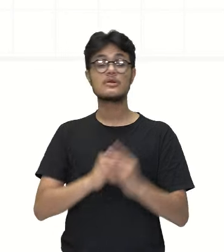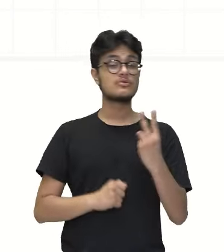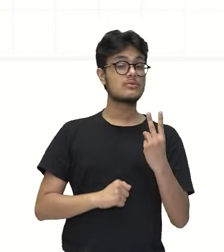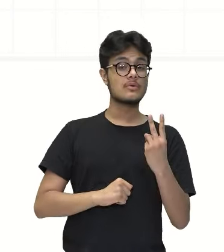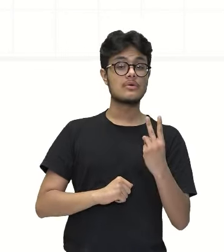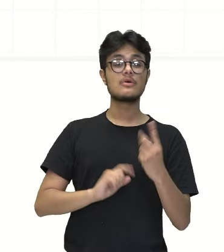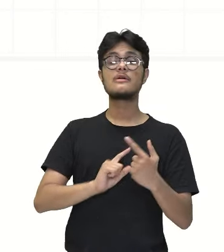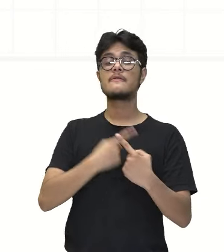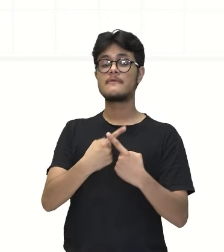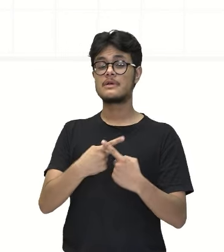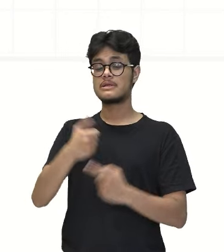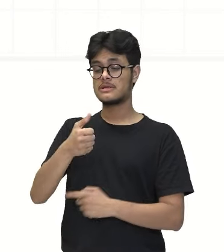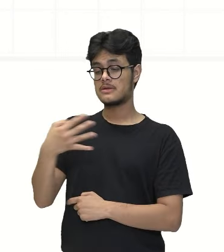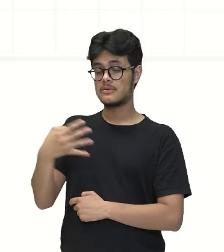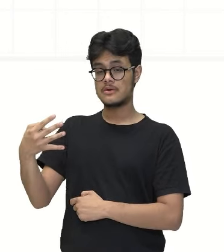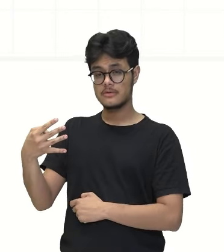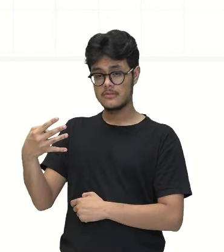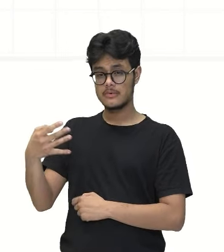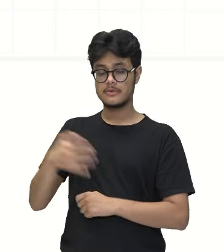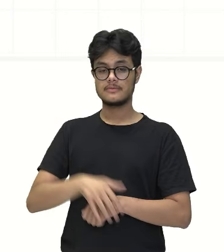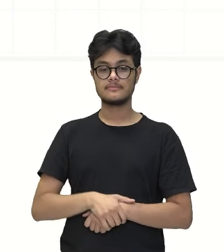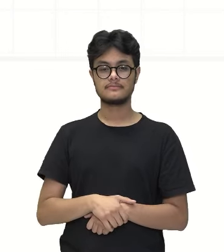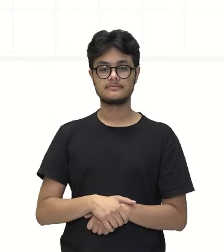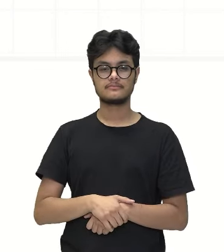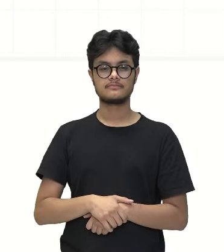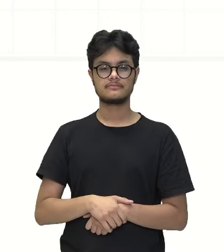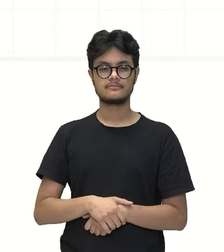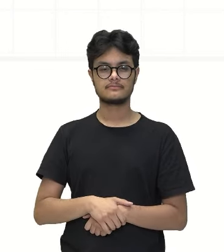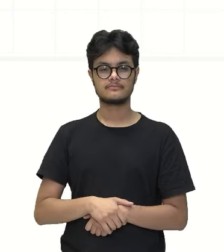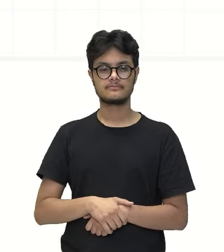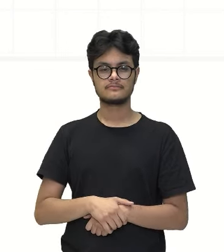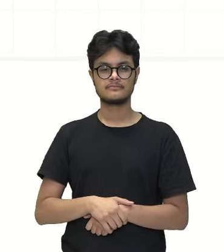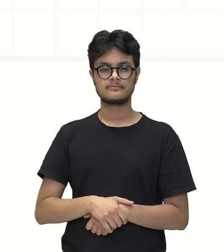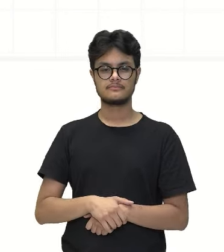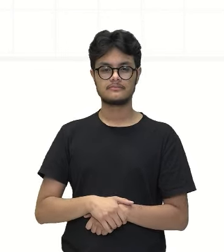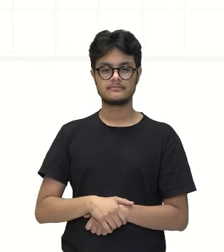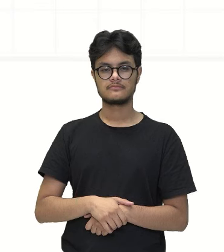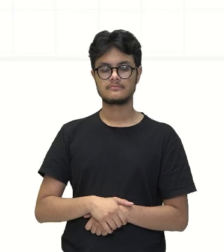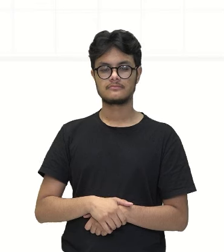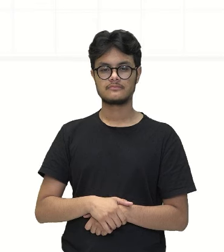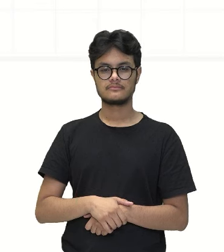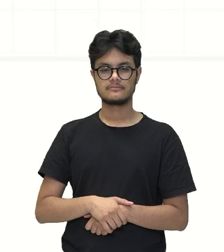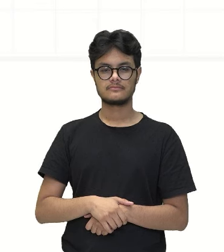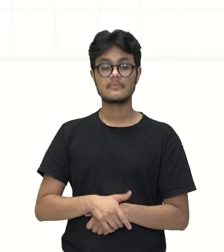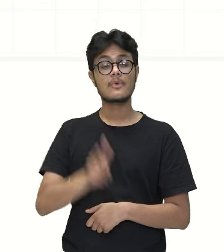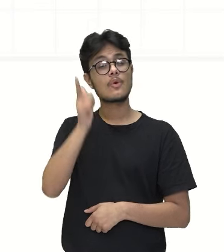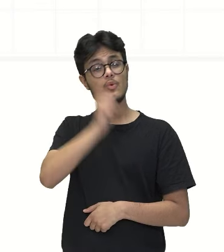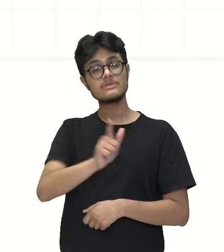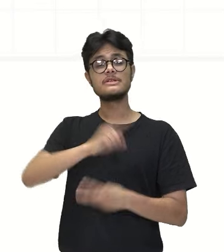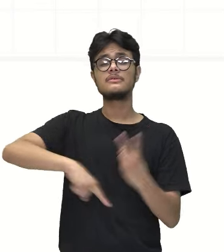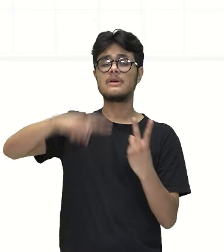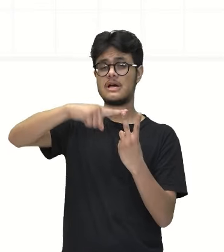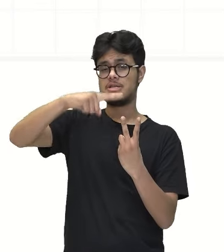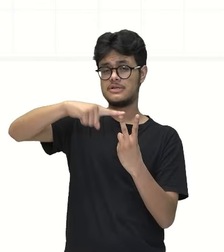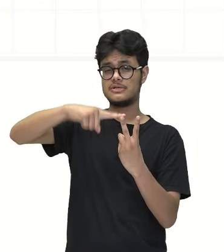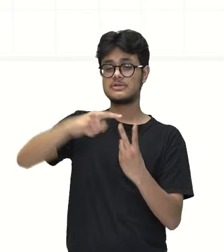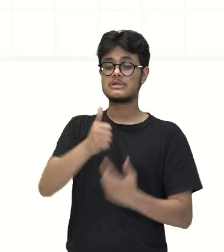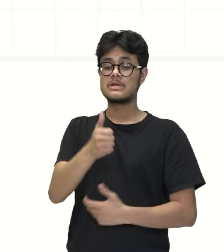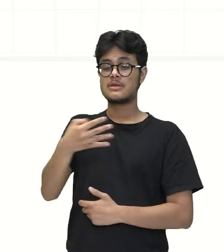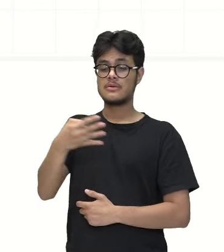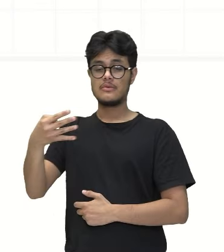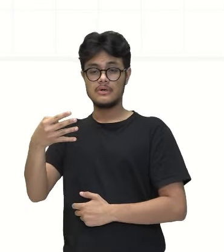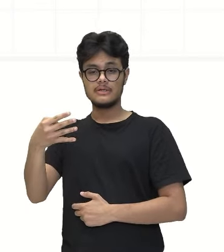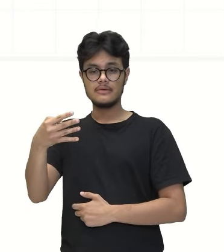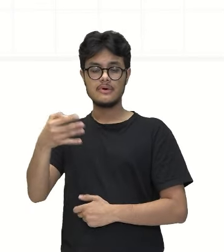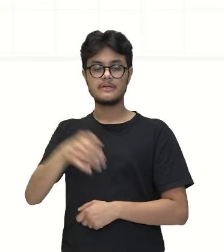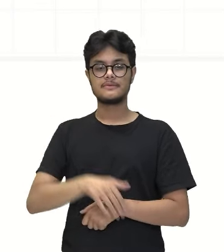vezes 144, né? Por que que eu coloco assim? Porque eu consigo tirar a raiz de 144, pelo menos,